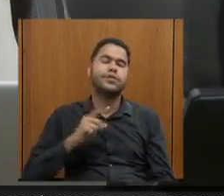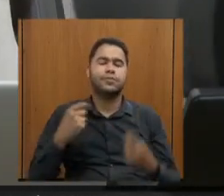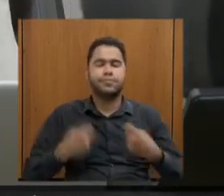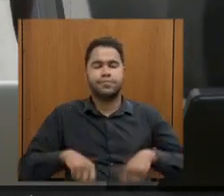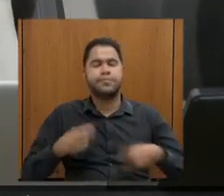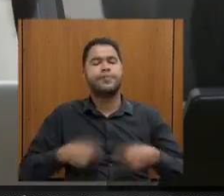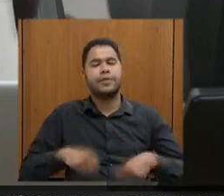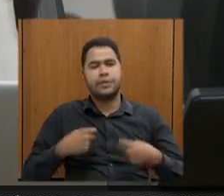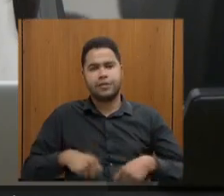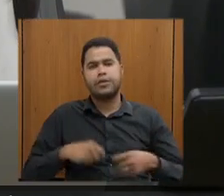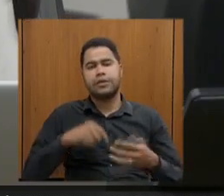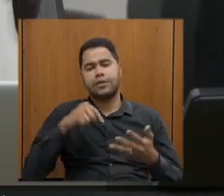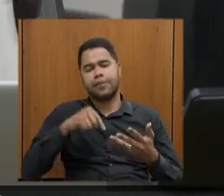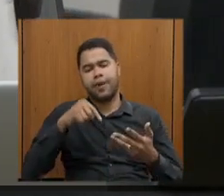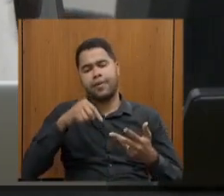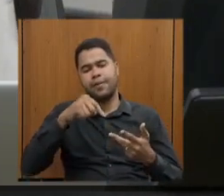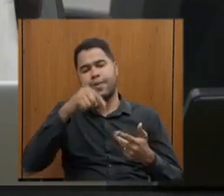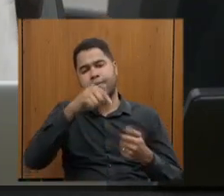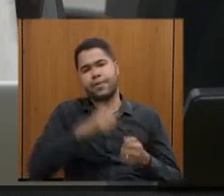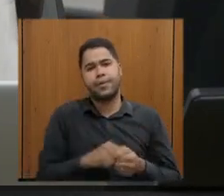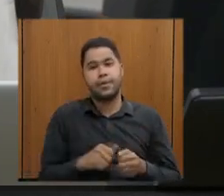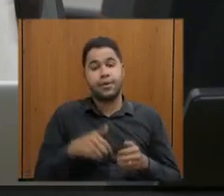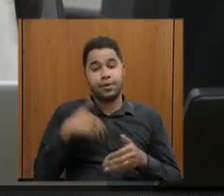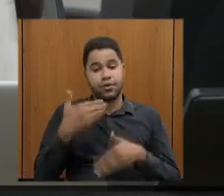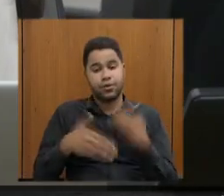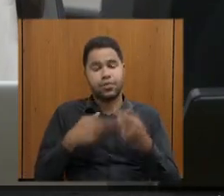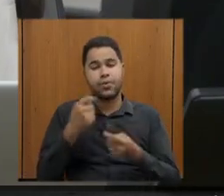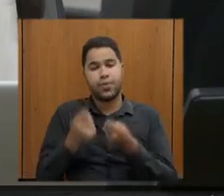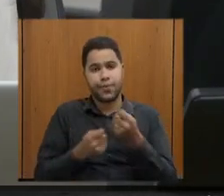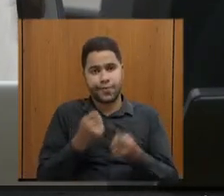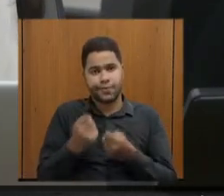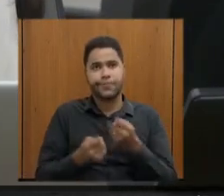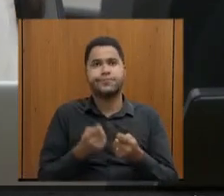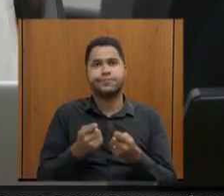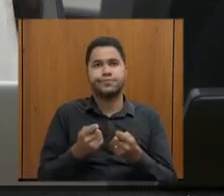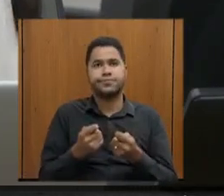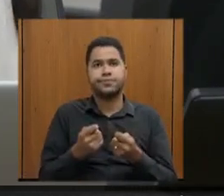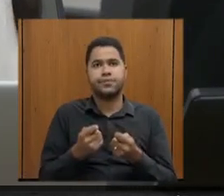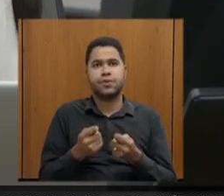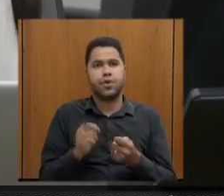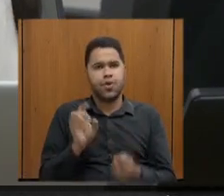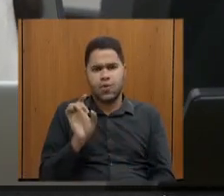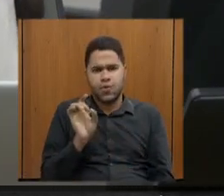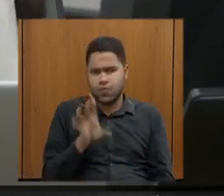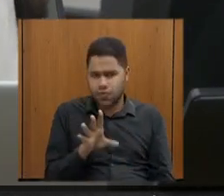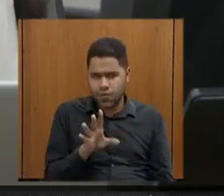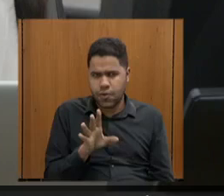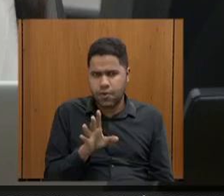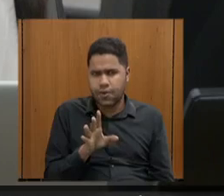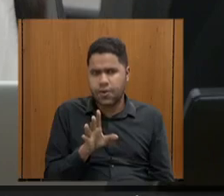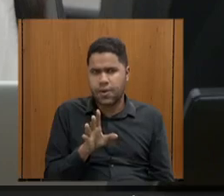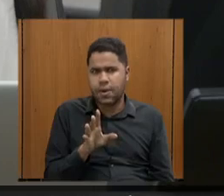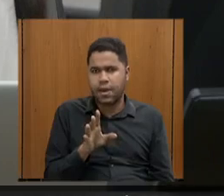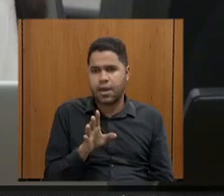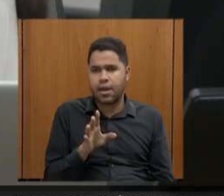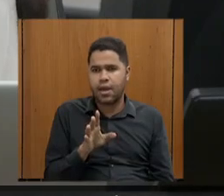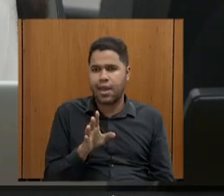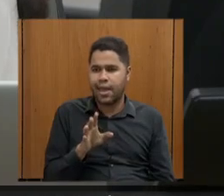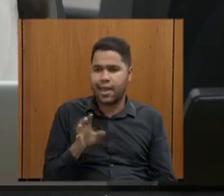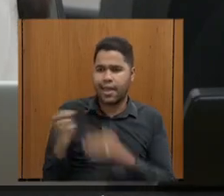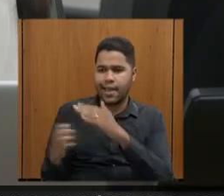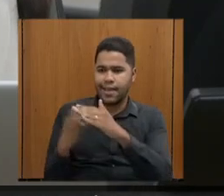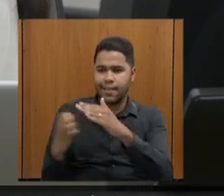carece em todas as áreas mas o desenvolvimento econômico não é só atrair